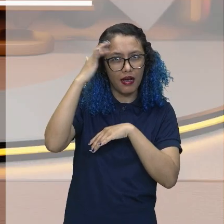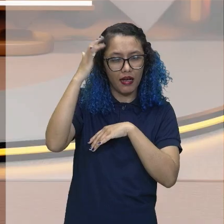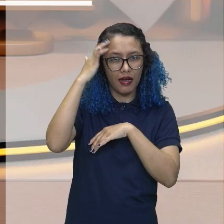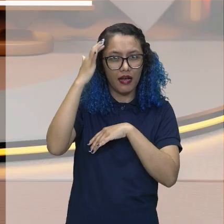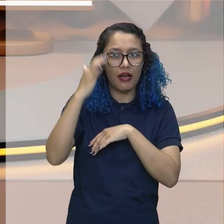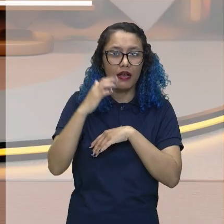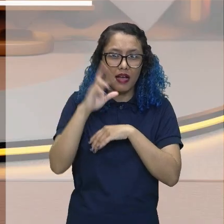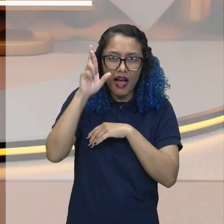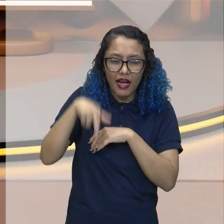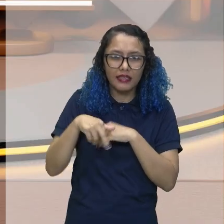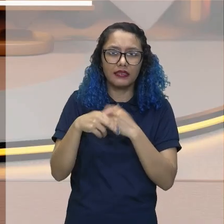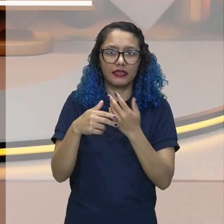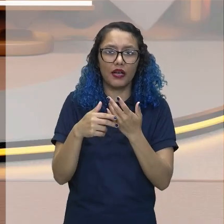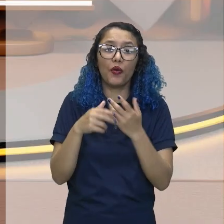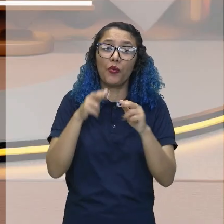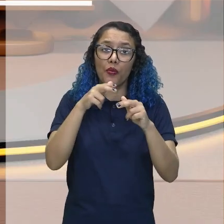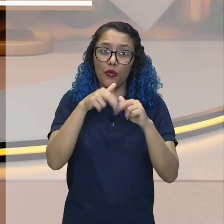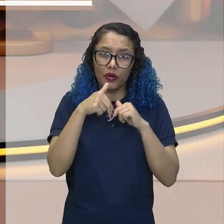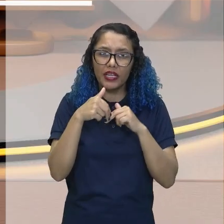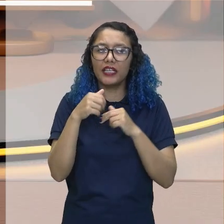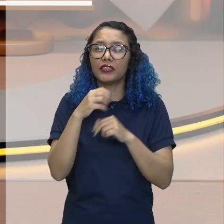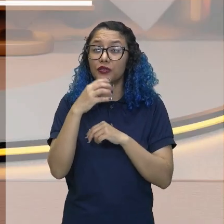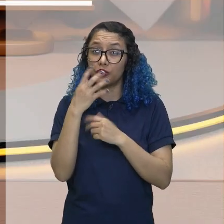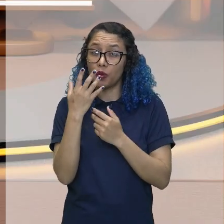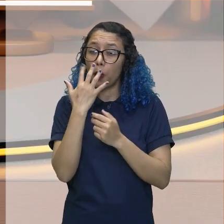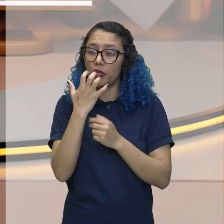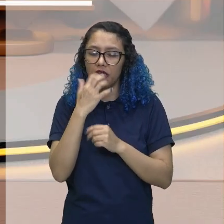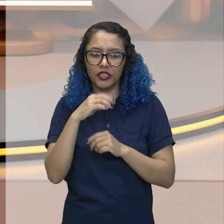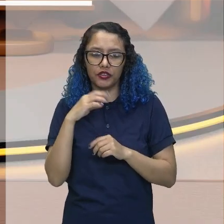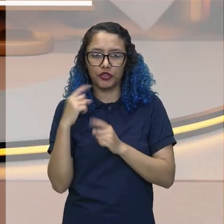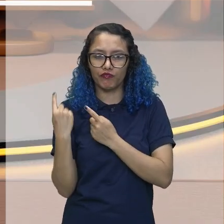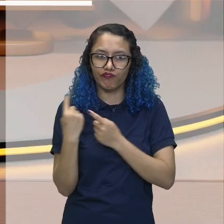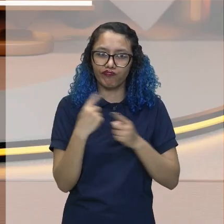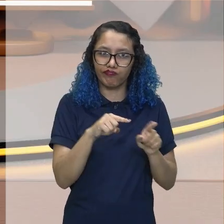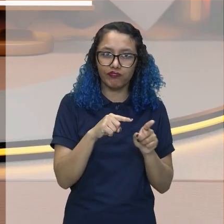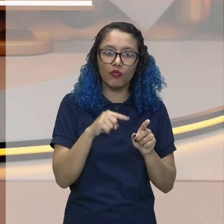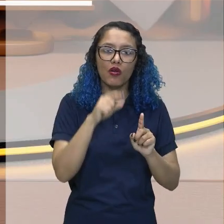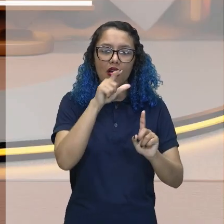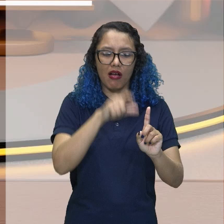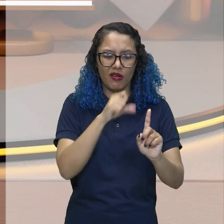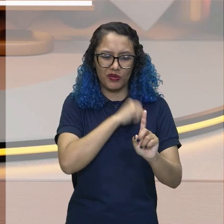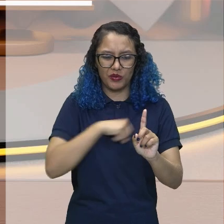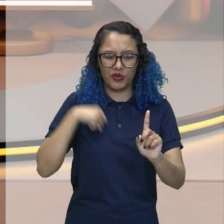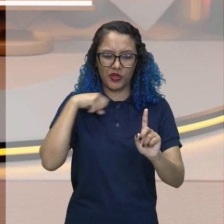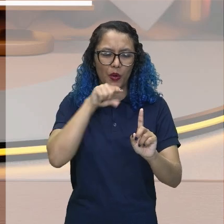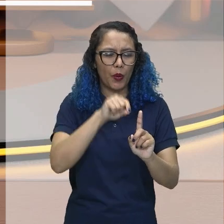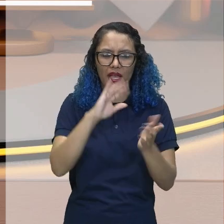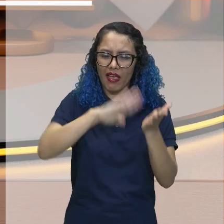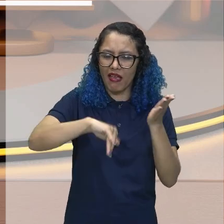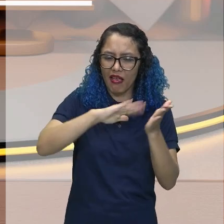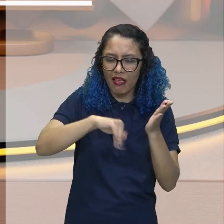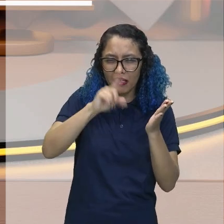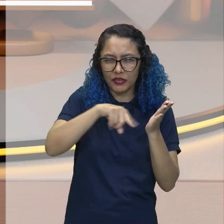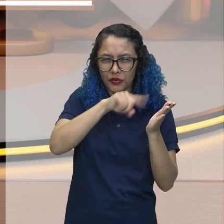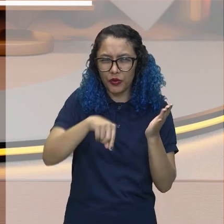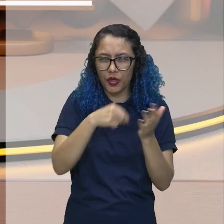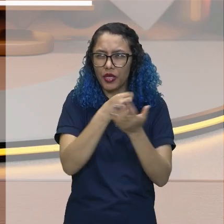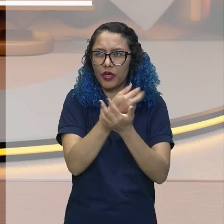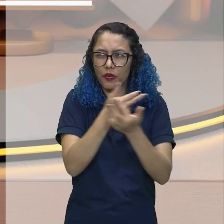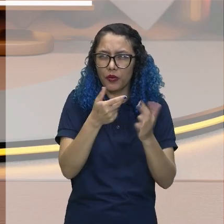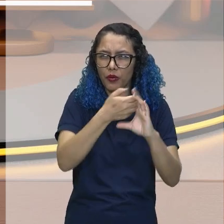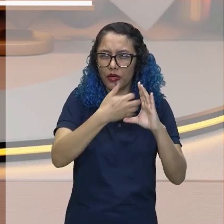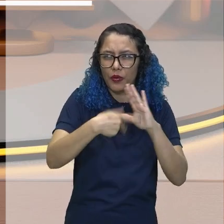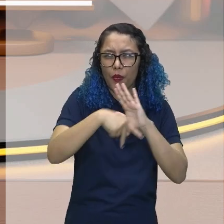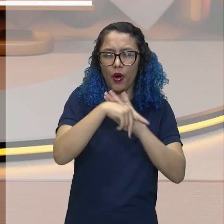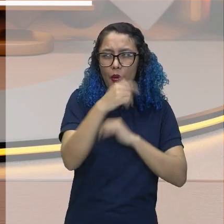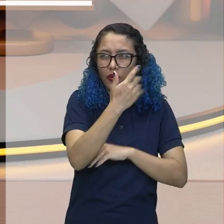ideia criadora que toda a filosofia tinha, né, nesse período pré-socrático aí. Isso depois de Sócrates, Platão e